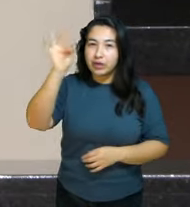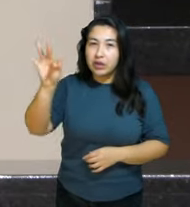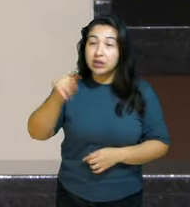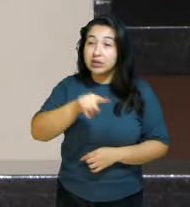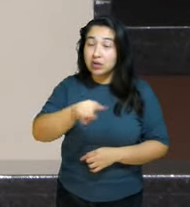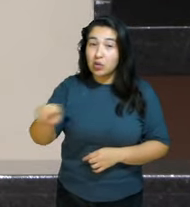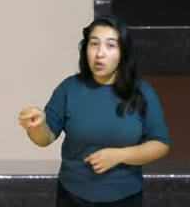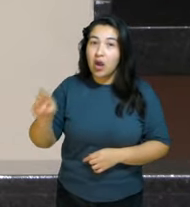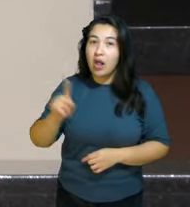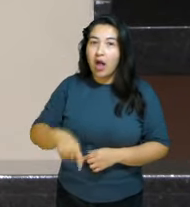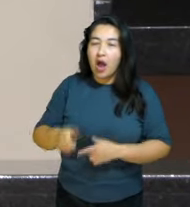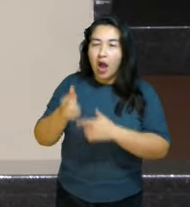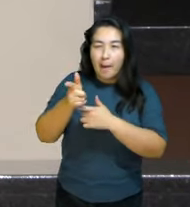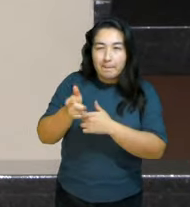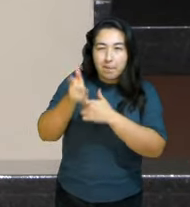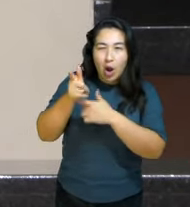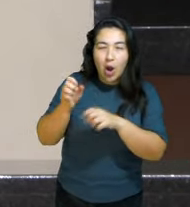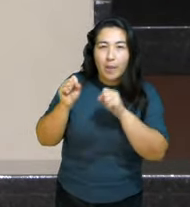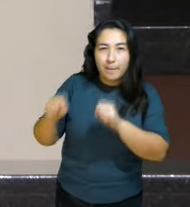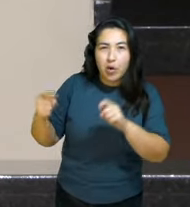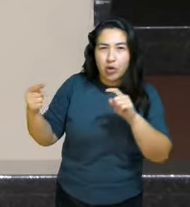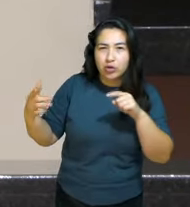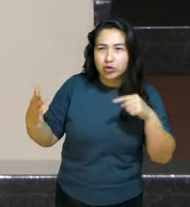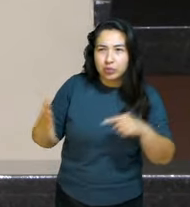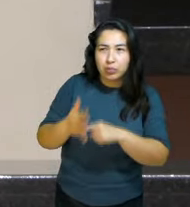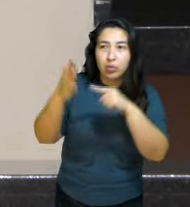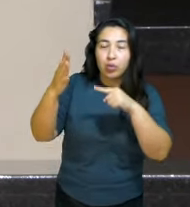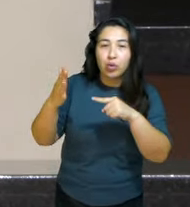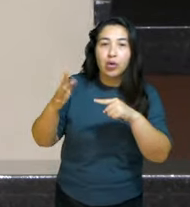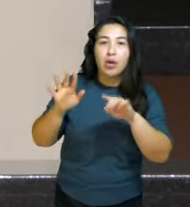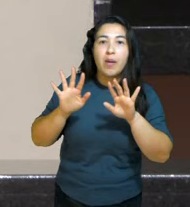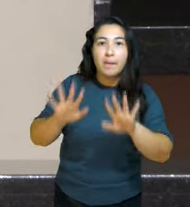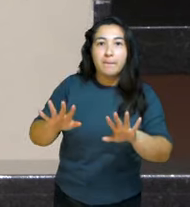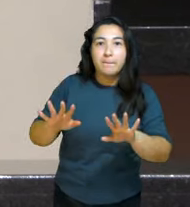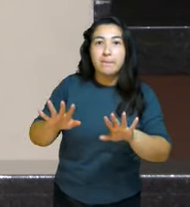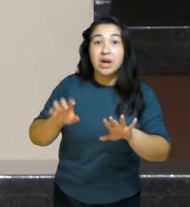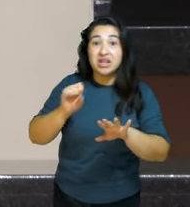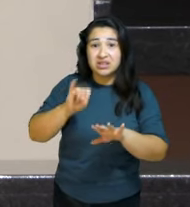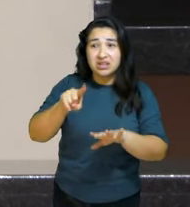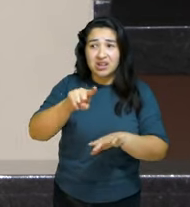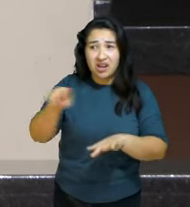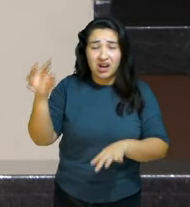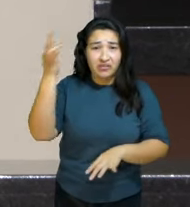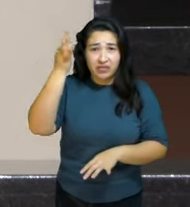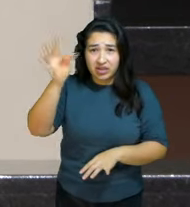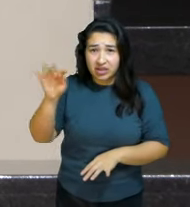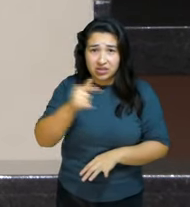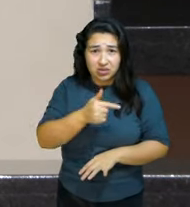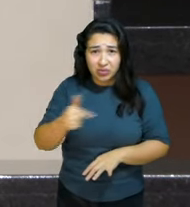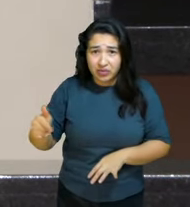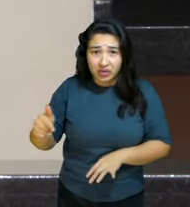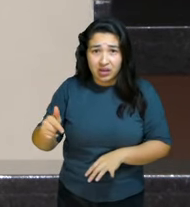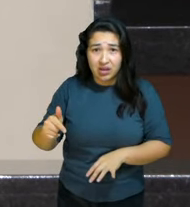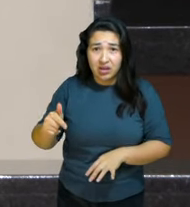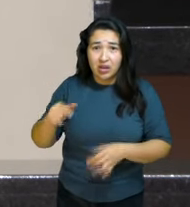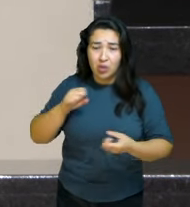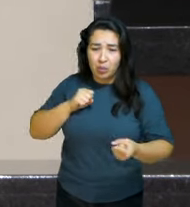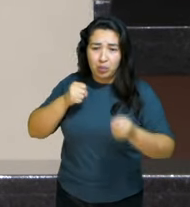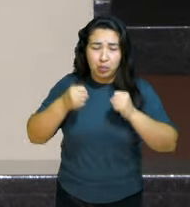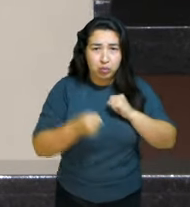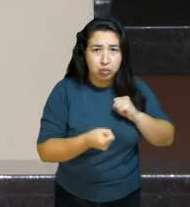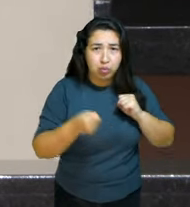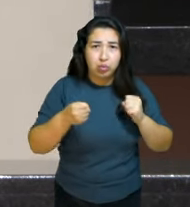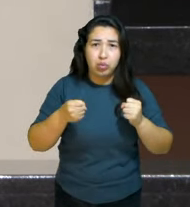alvo, de mira, e tomam pancada de tudo que é lado. Mas se não fossem as federações, as competições de judô, ginástica,